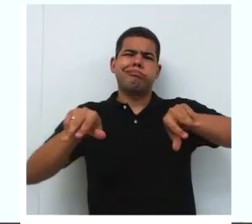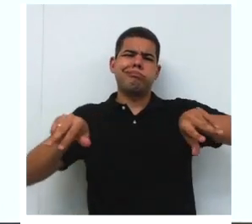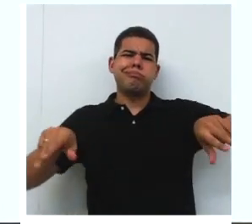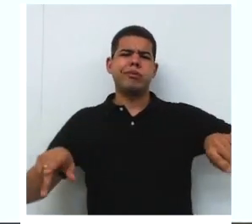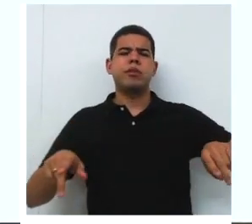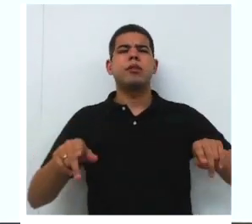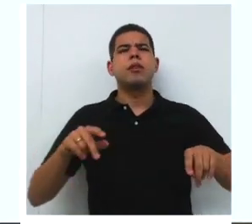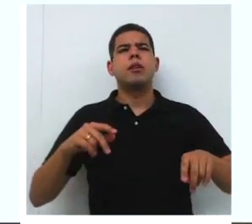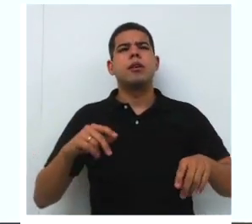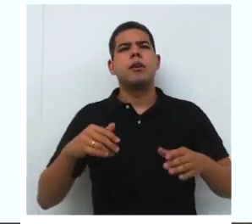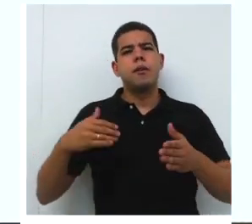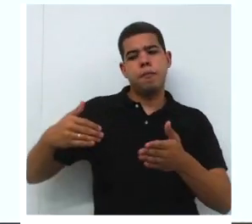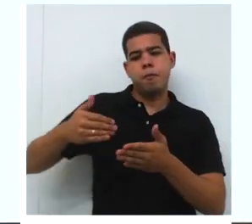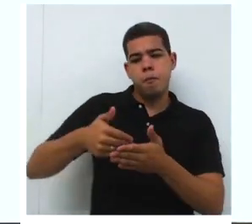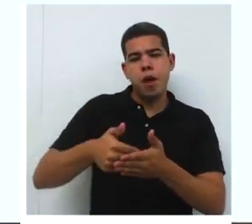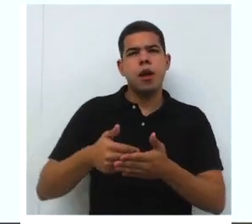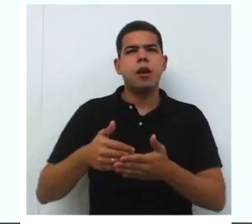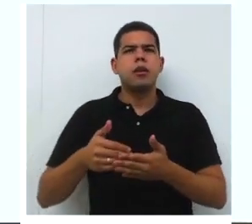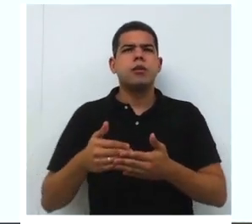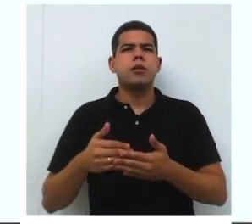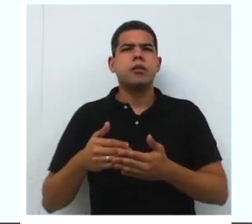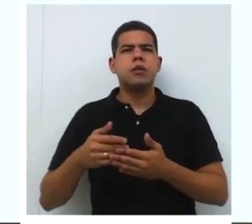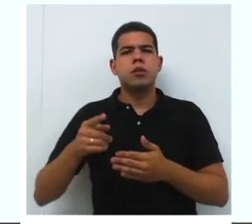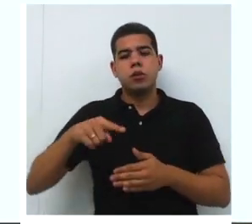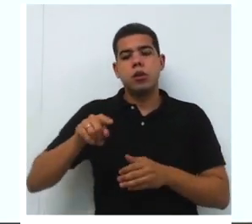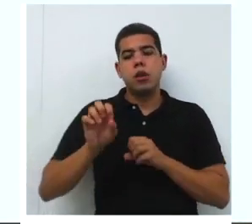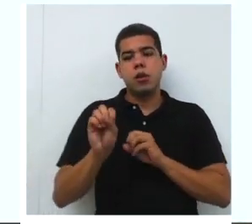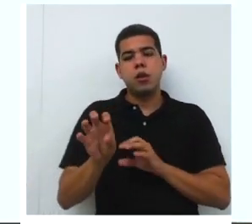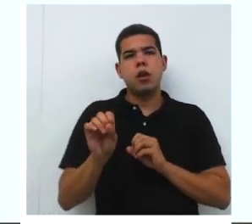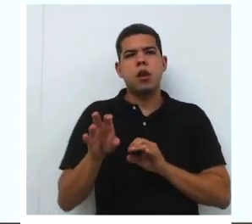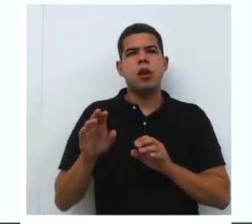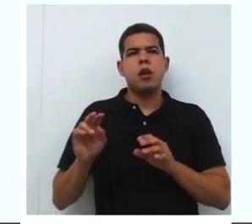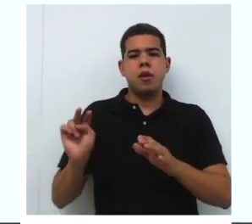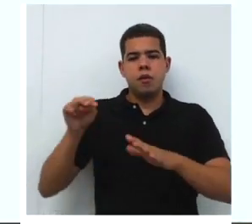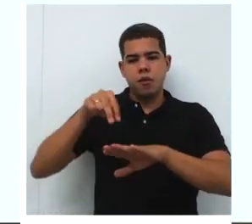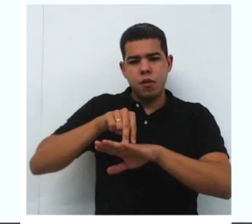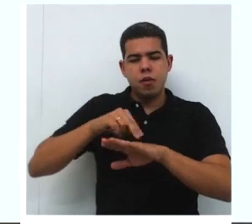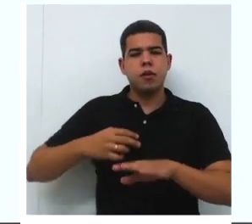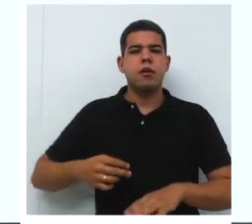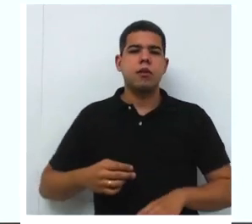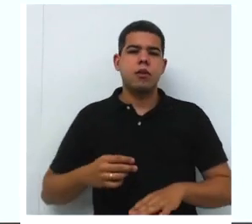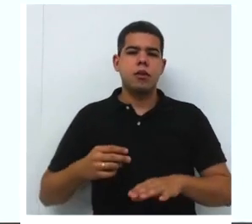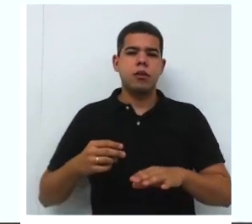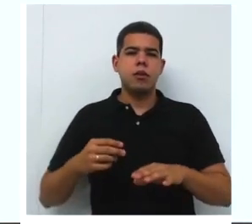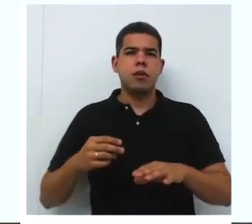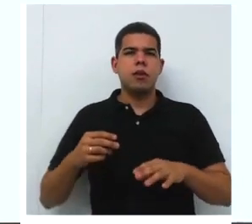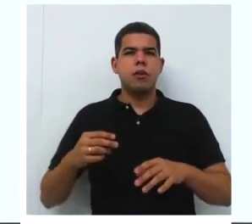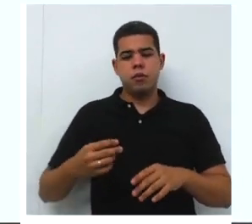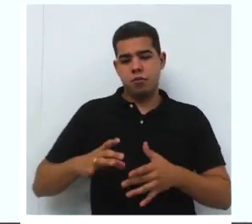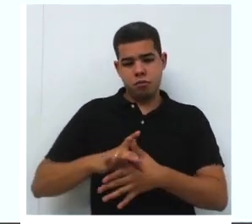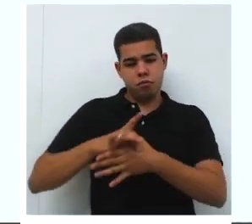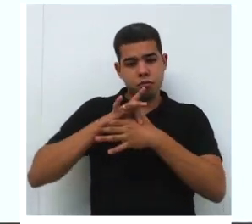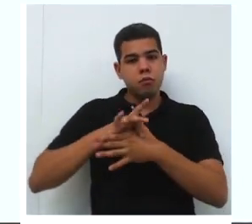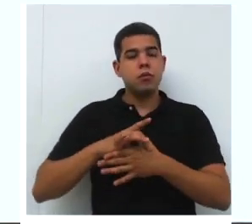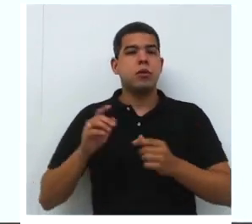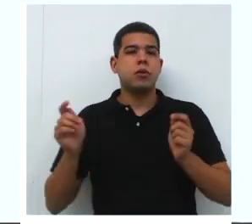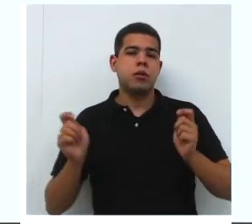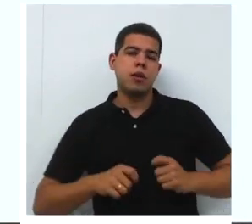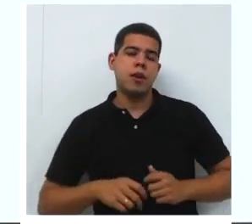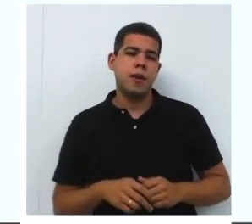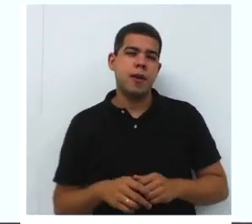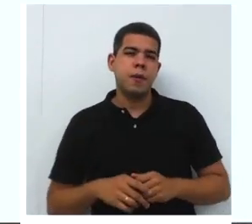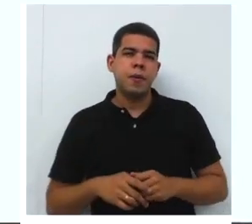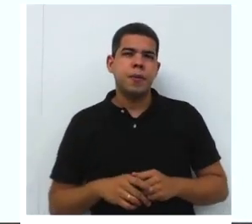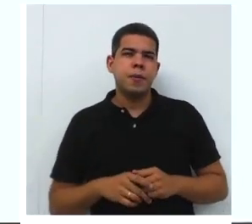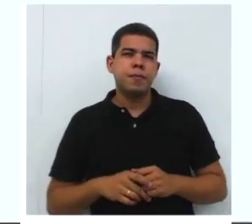for. Estamos perto de retornar as nossas aulas presenciais, então, na escola nós vamos